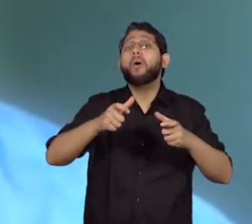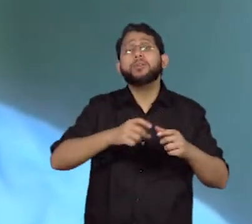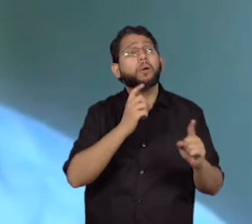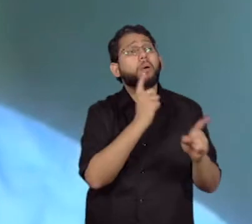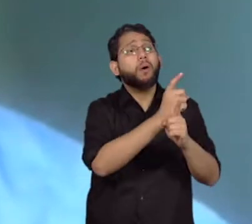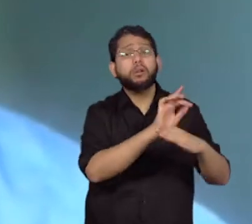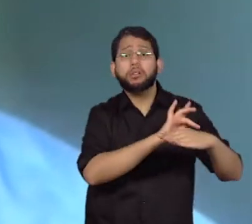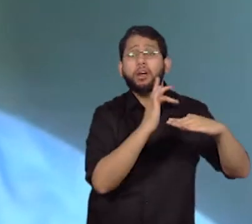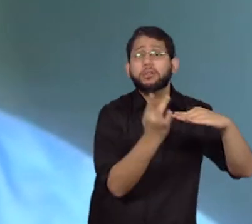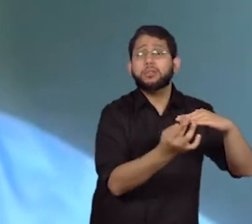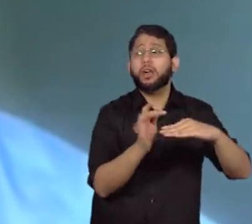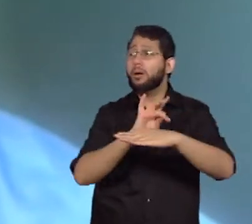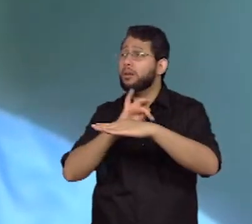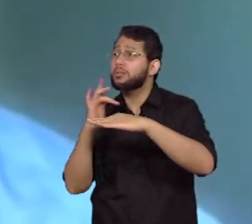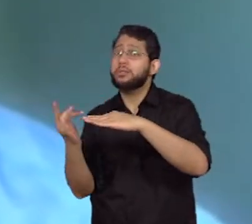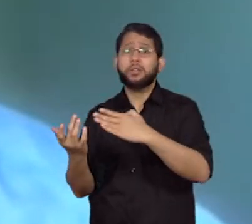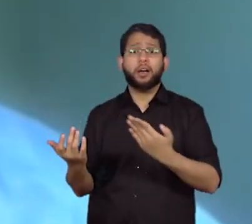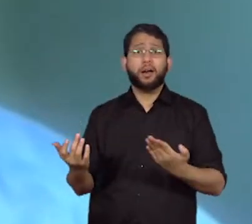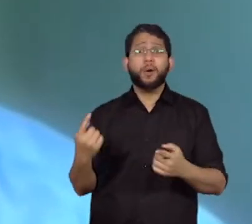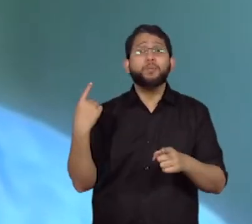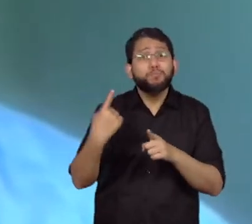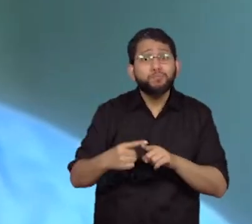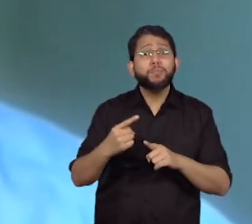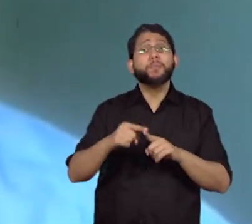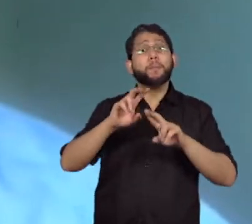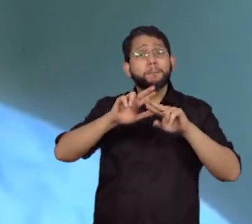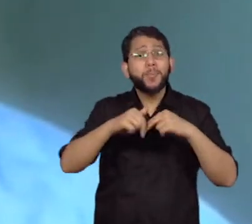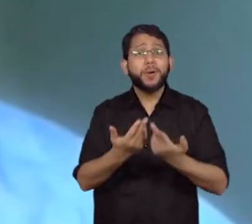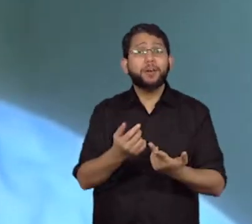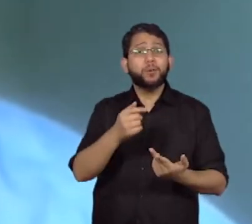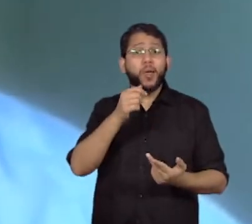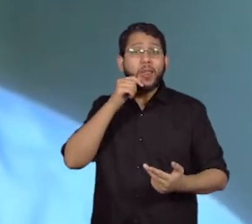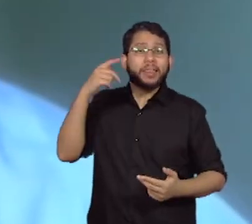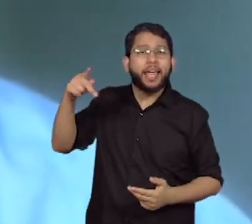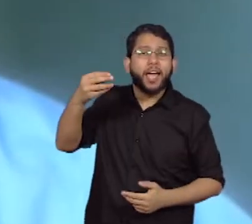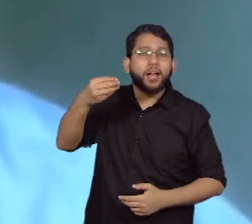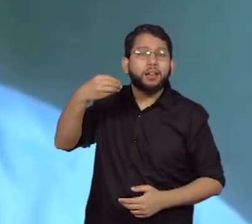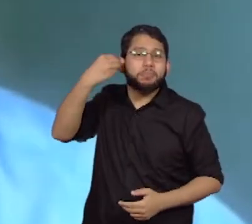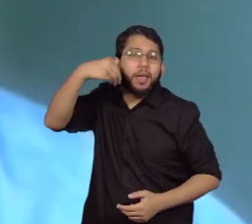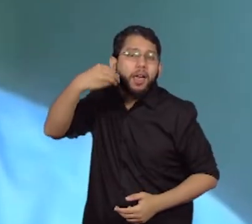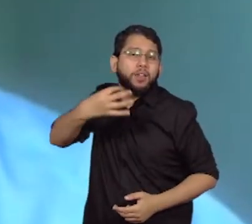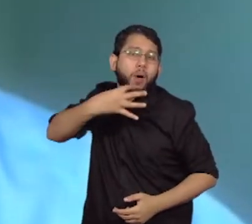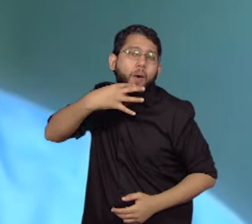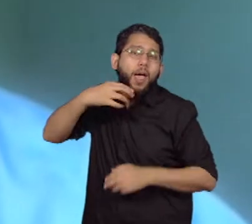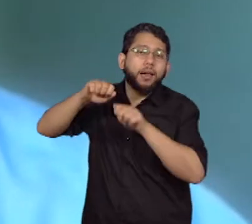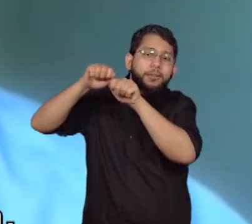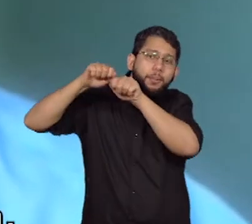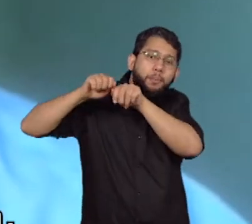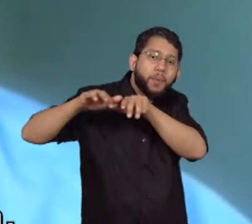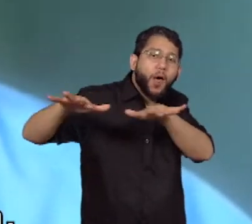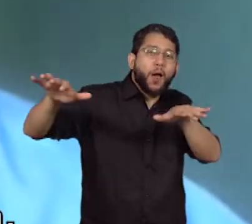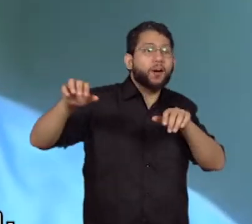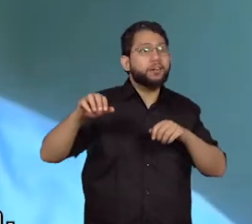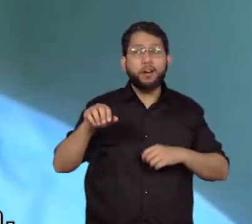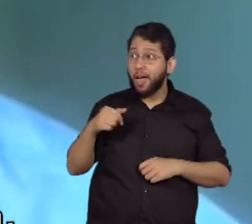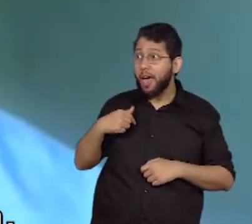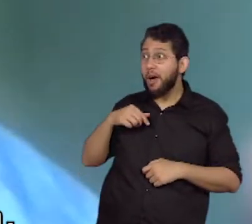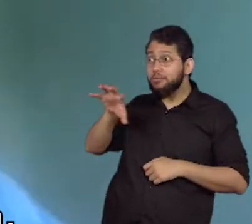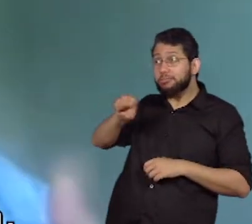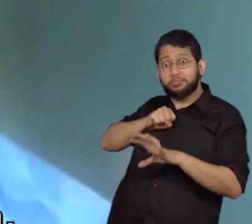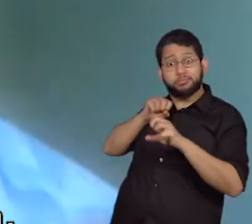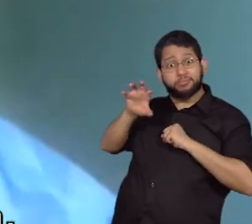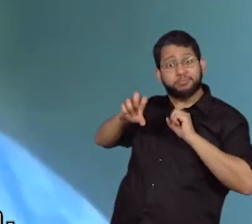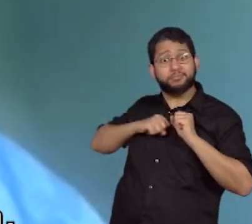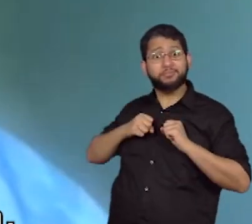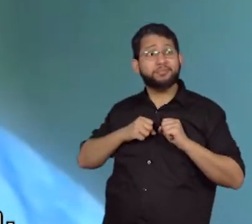sociais para dividir conhecimento, para compartilhar conhecimento. Como eu disse,